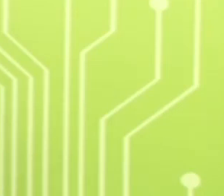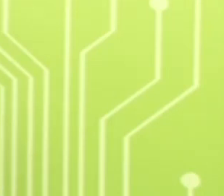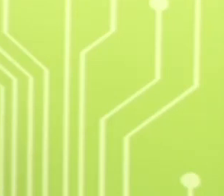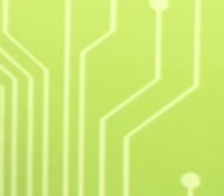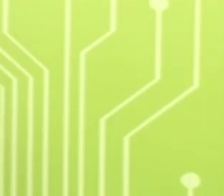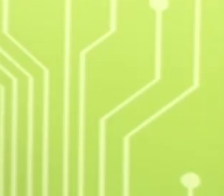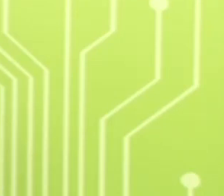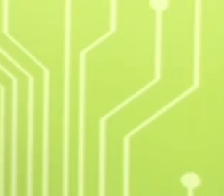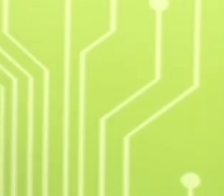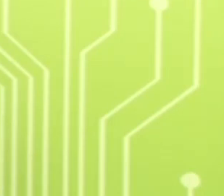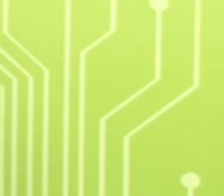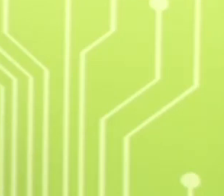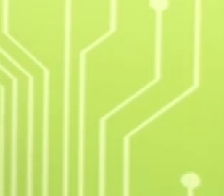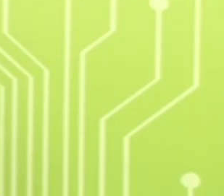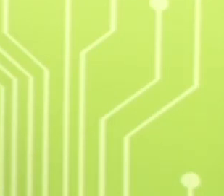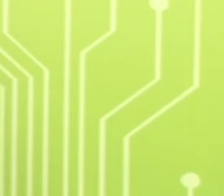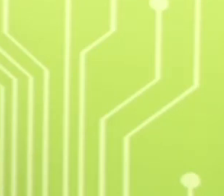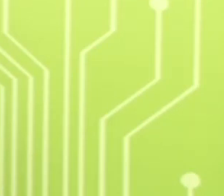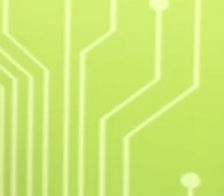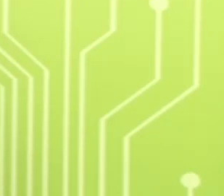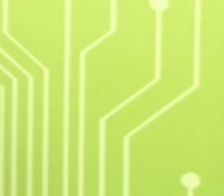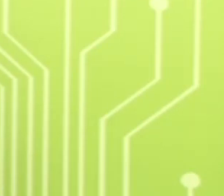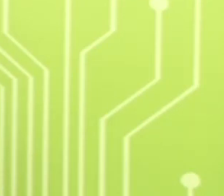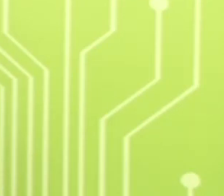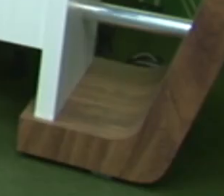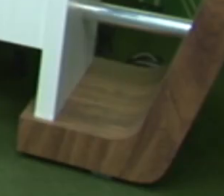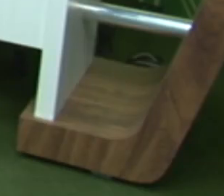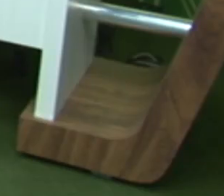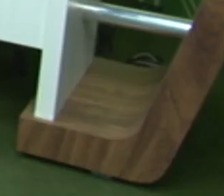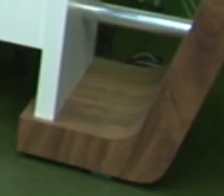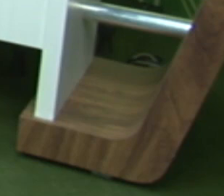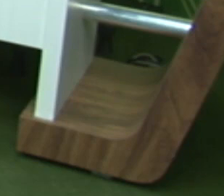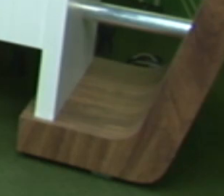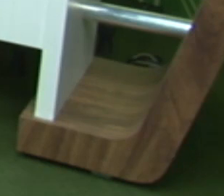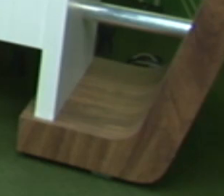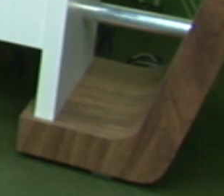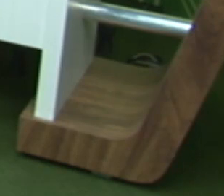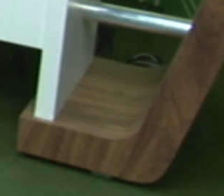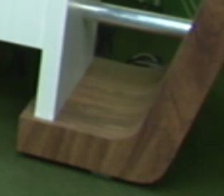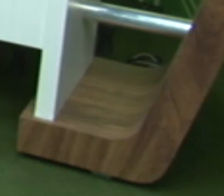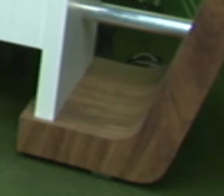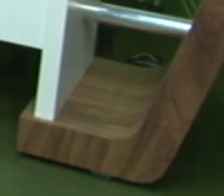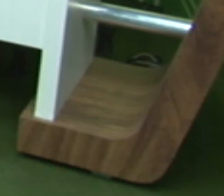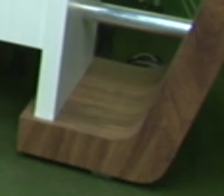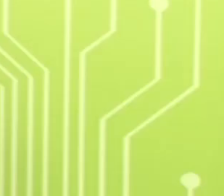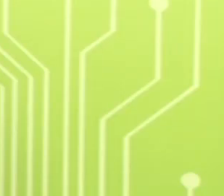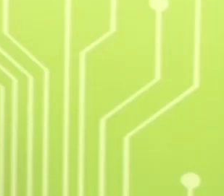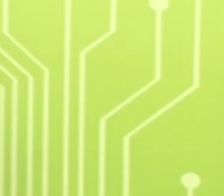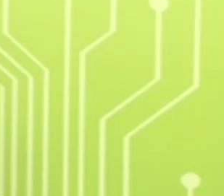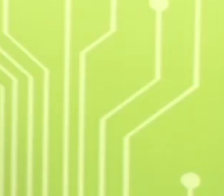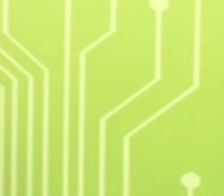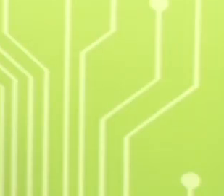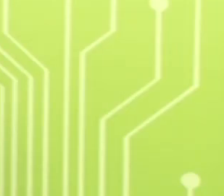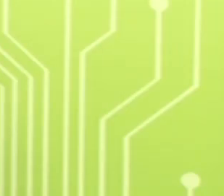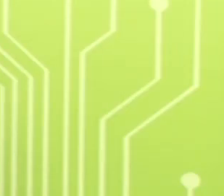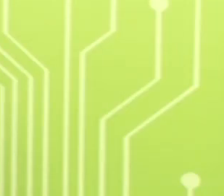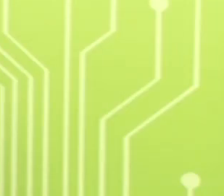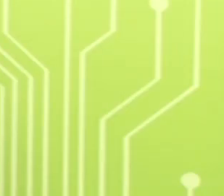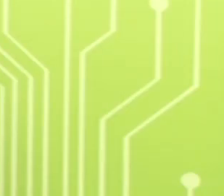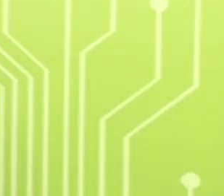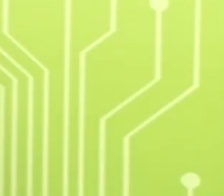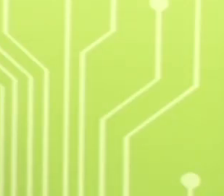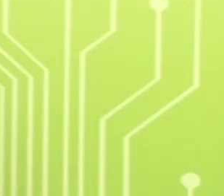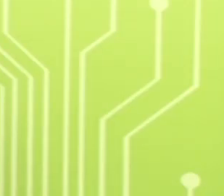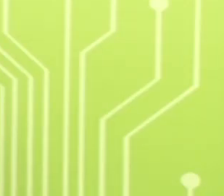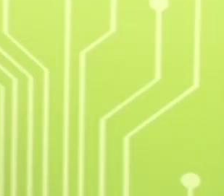sinalizamos, todos eles estão No slide, né? nos slides e no caderno de economia também. Então você tem que olhar e